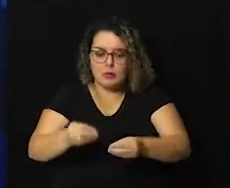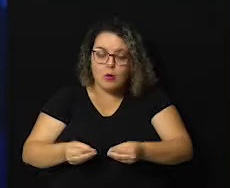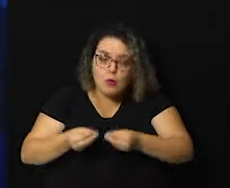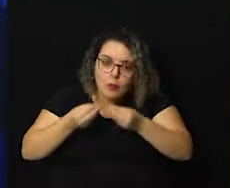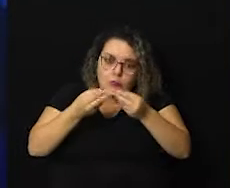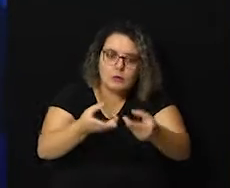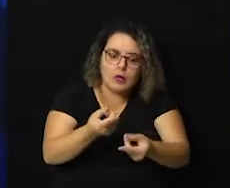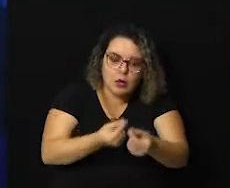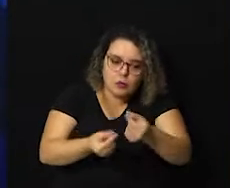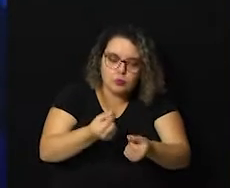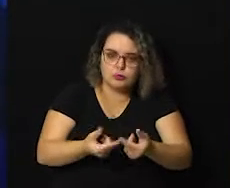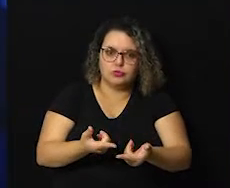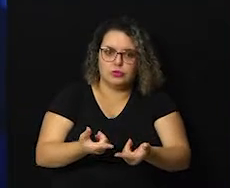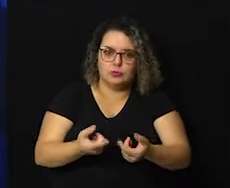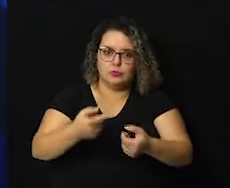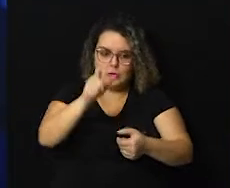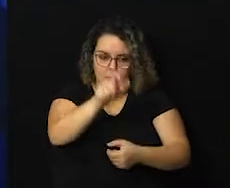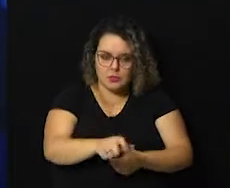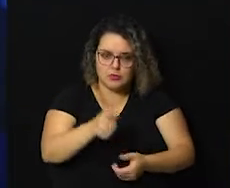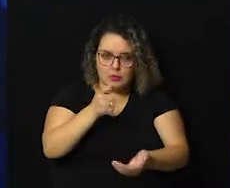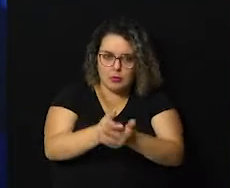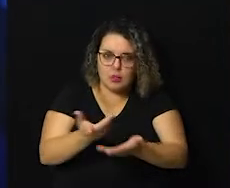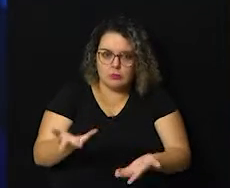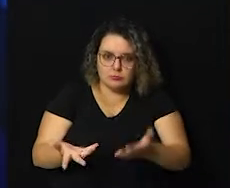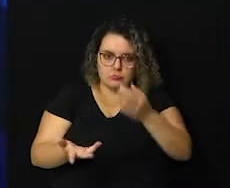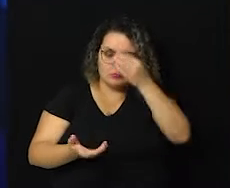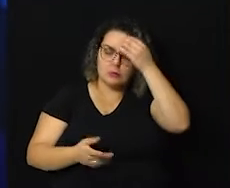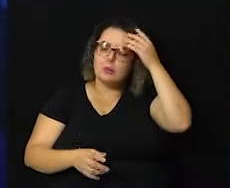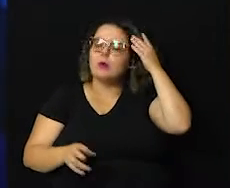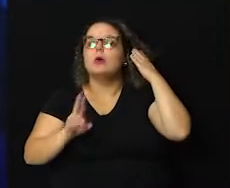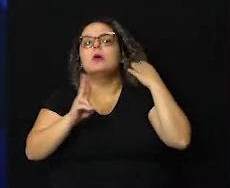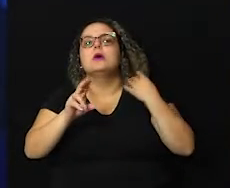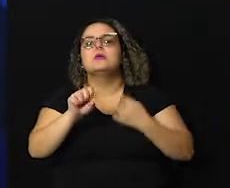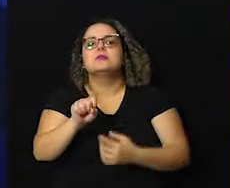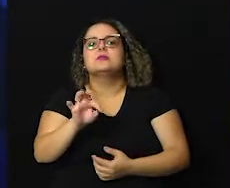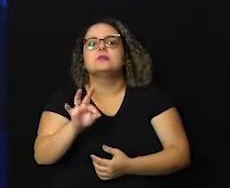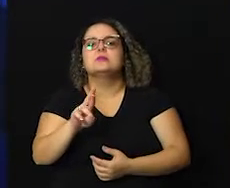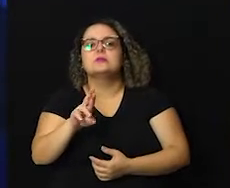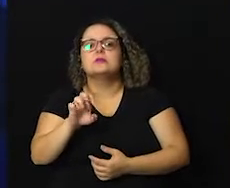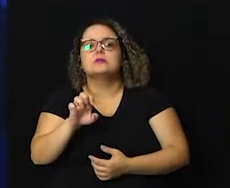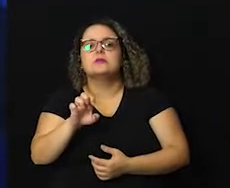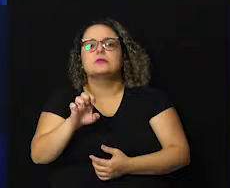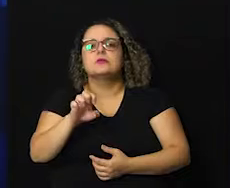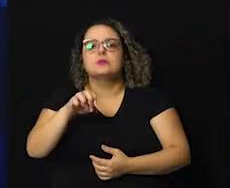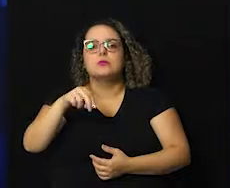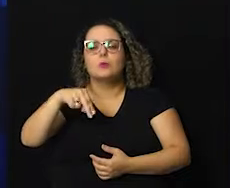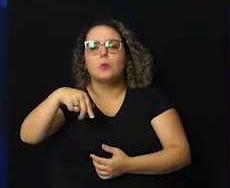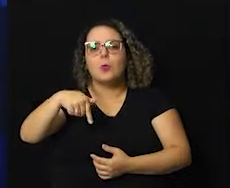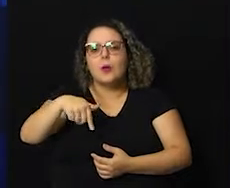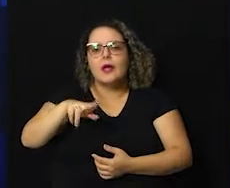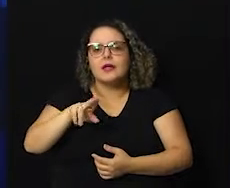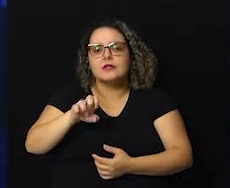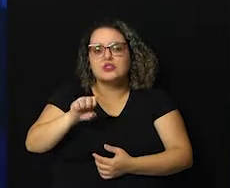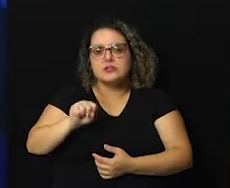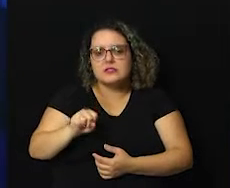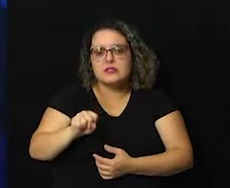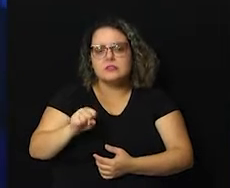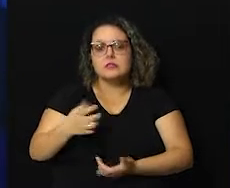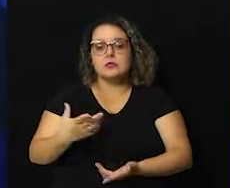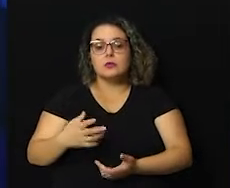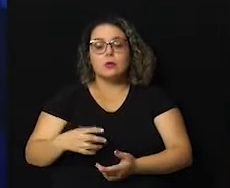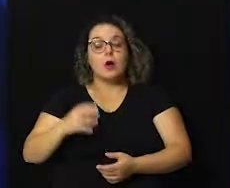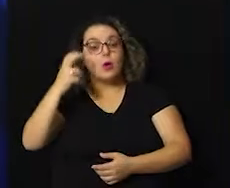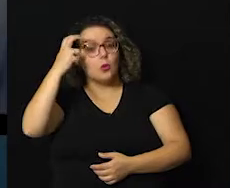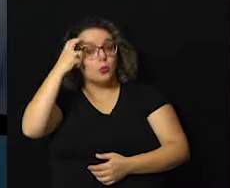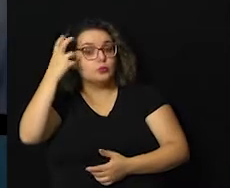chamo discred os meninos que trabalham para mim então eu meu irmão e desafio hoje é repicar Esses prédios com a